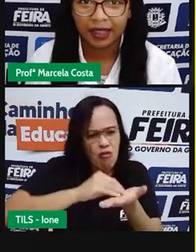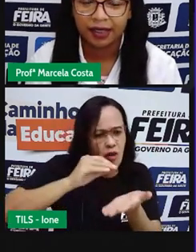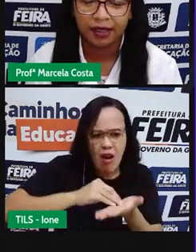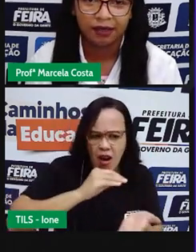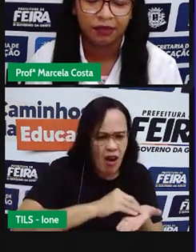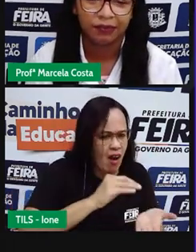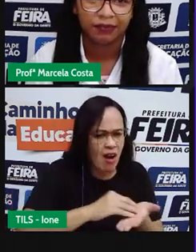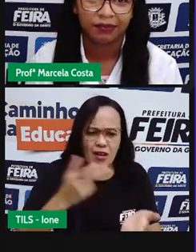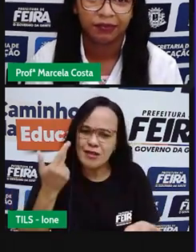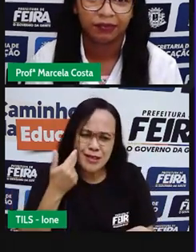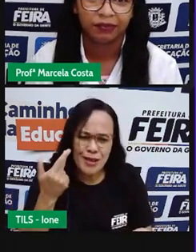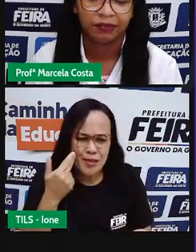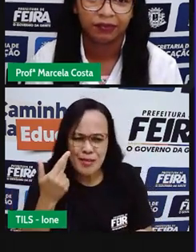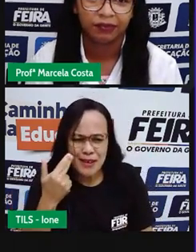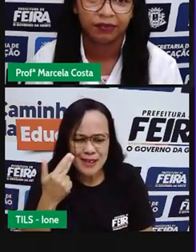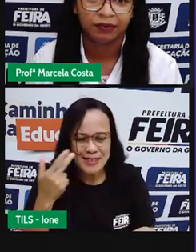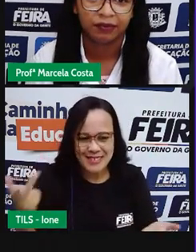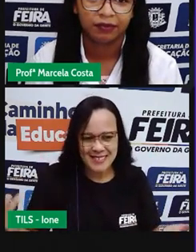Tudo bem ter um dente a menos, ou dois, ou três.